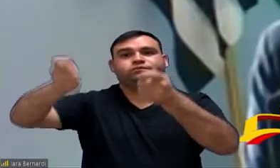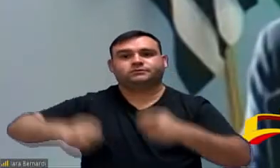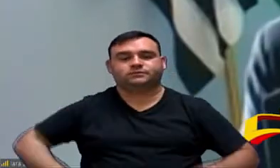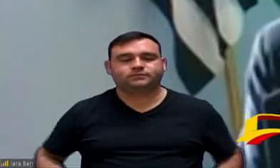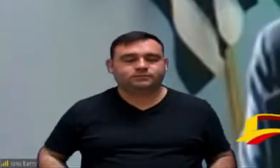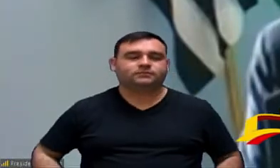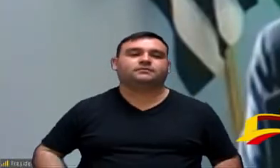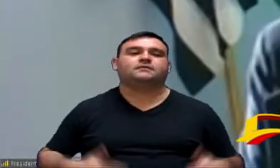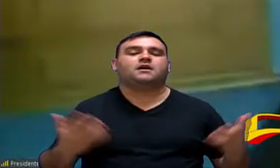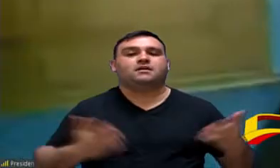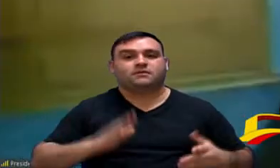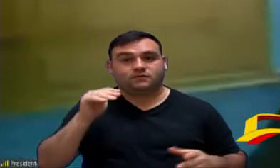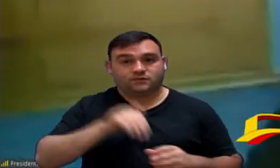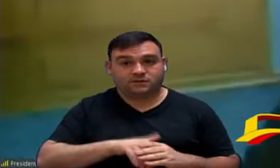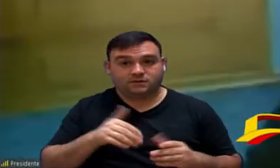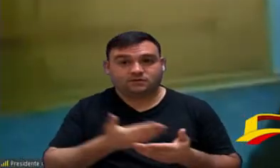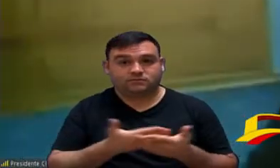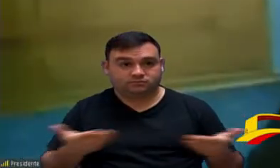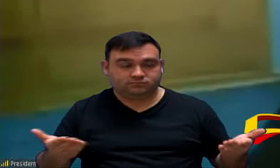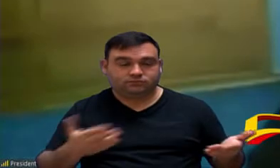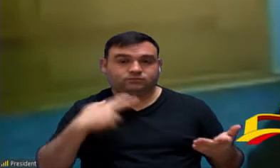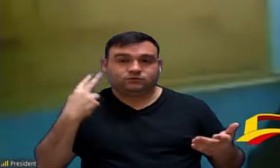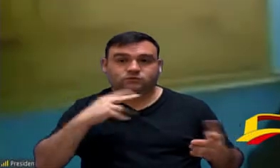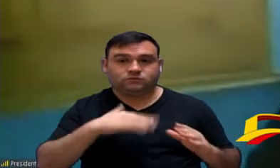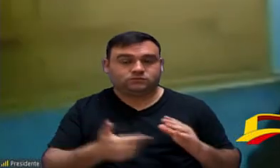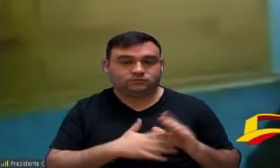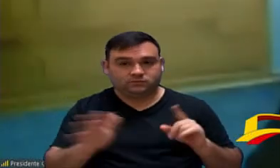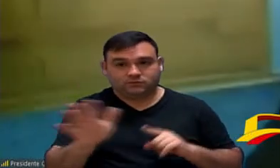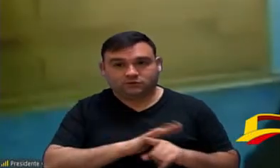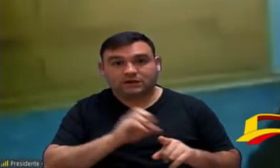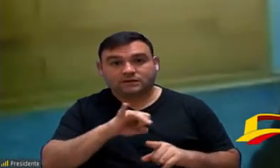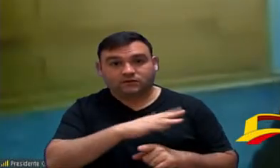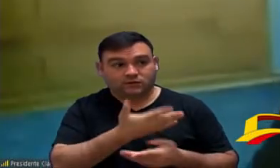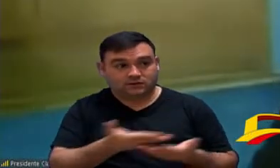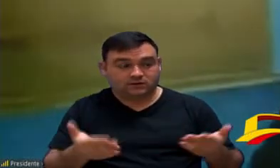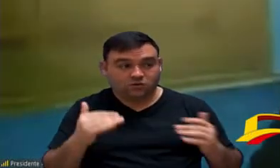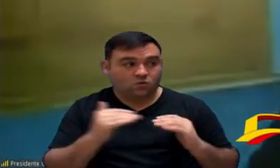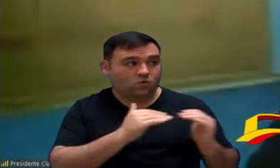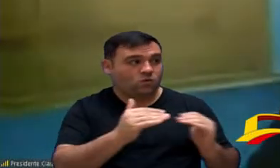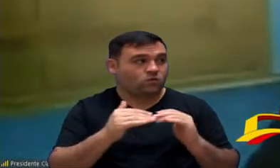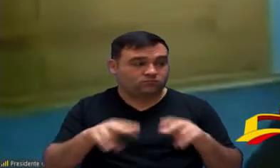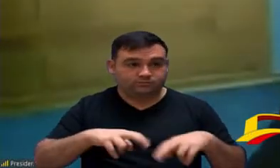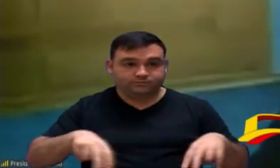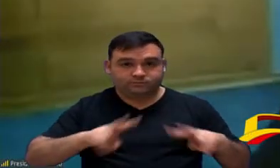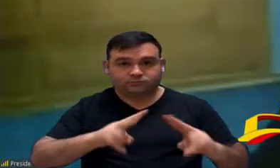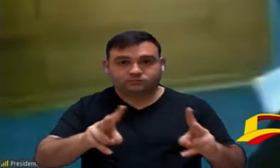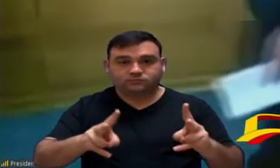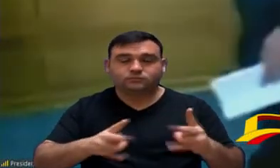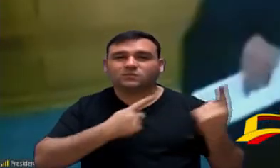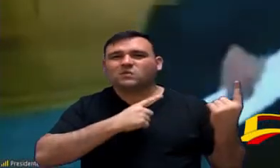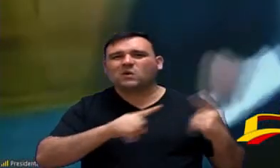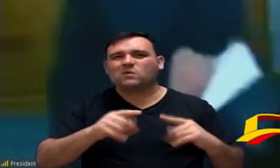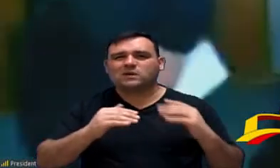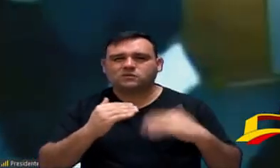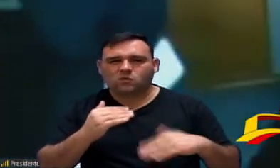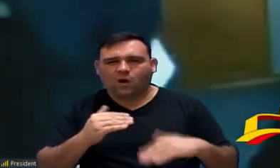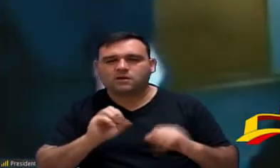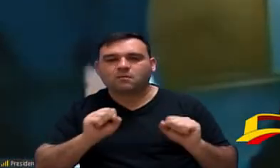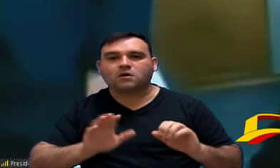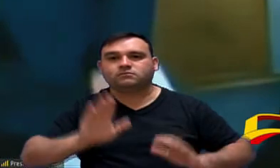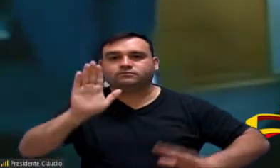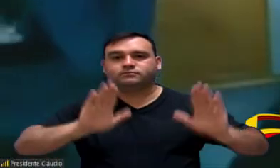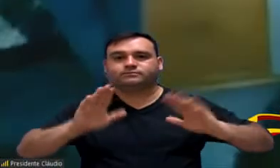Então, eu coloco em votação encaminhamento ao executivo. Os vereadores que concordam, permaneçam como estão. Os contrários, que